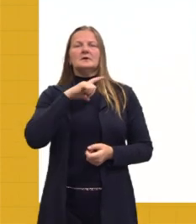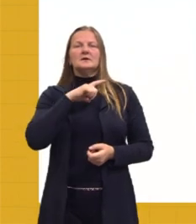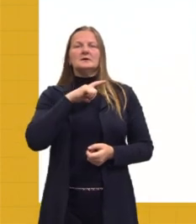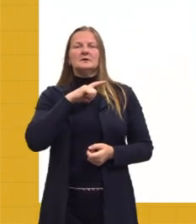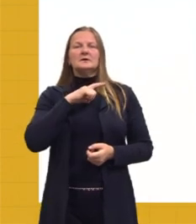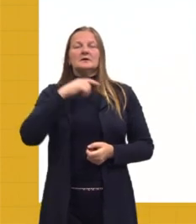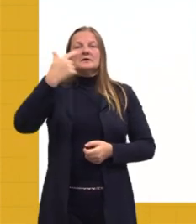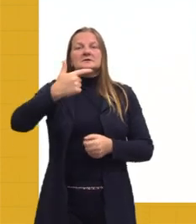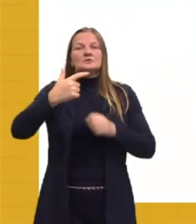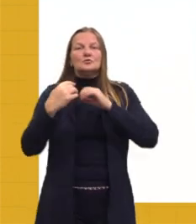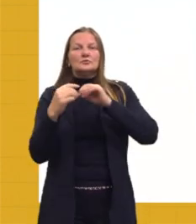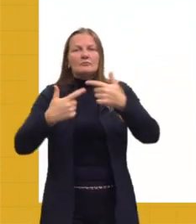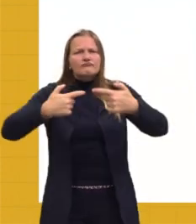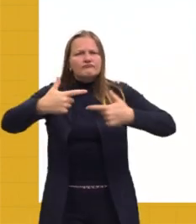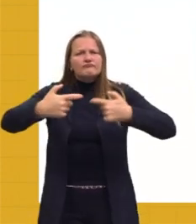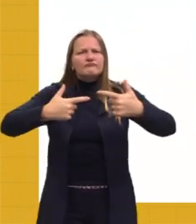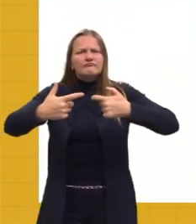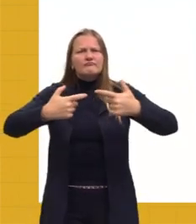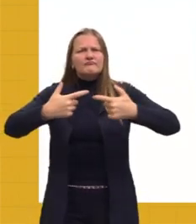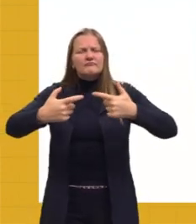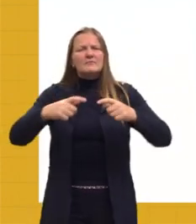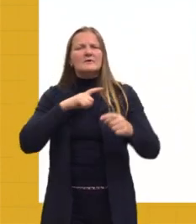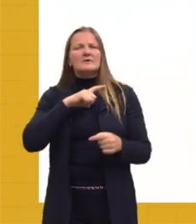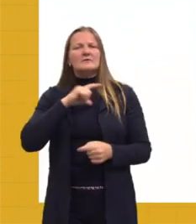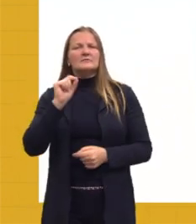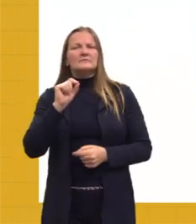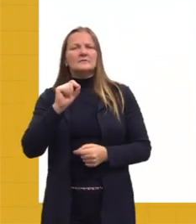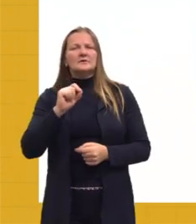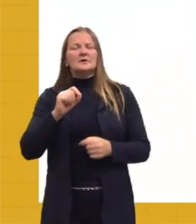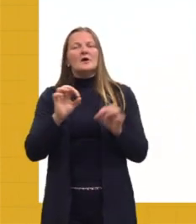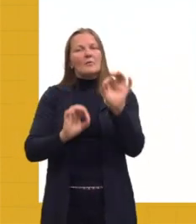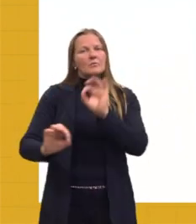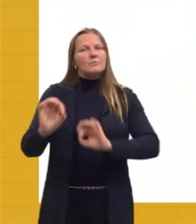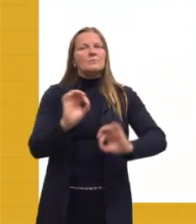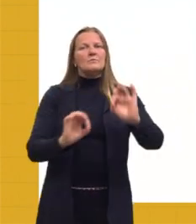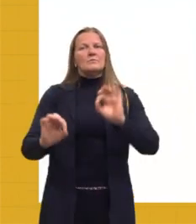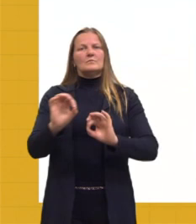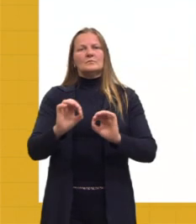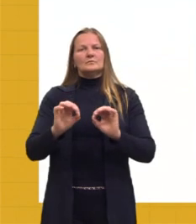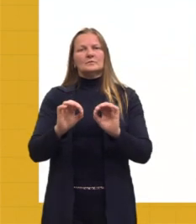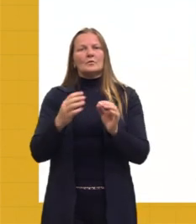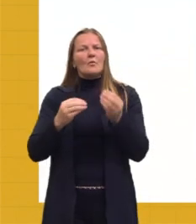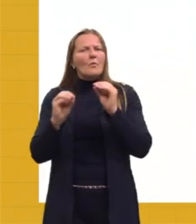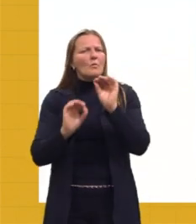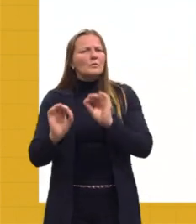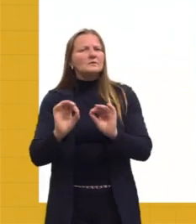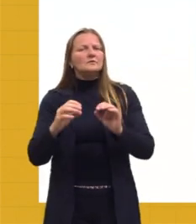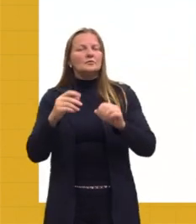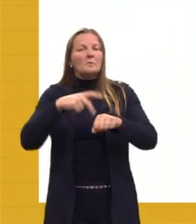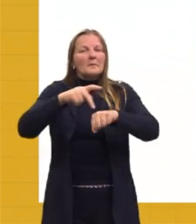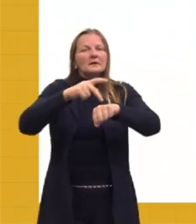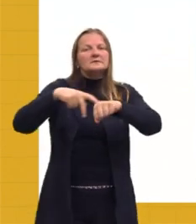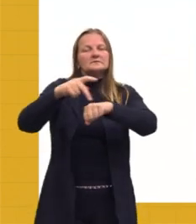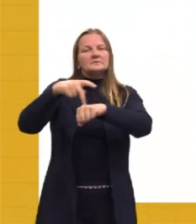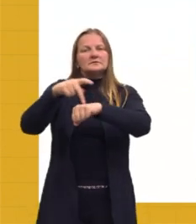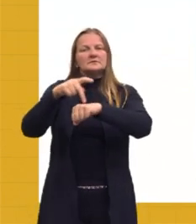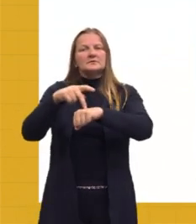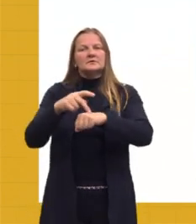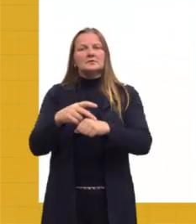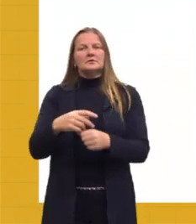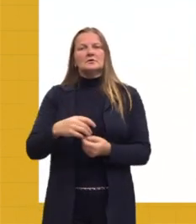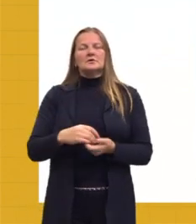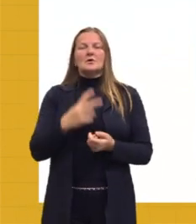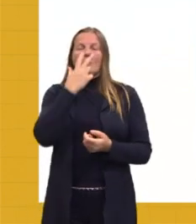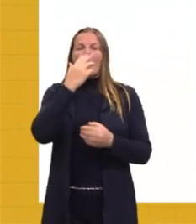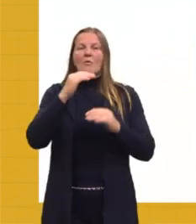nos na segunda guerra mundial só ratifica isso nessa ordem tá então Essa ordem mundial